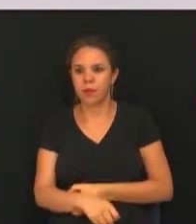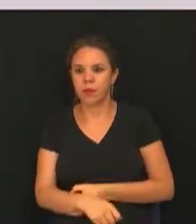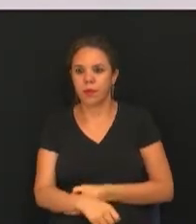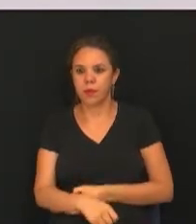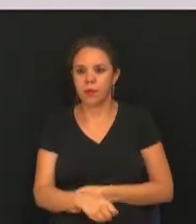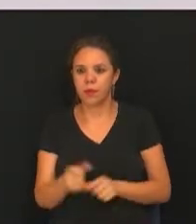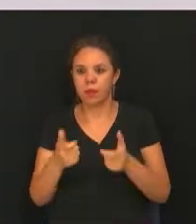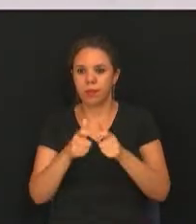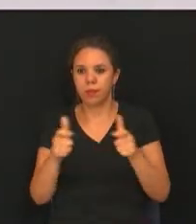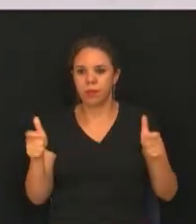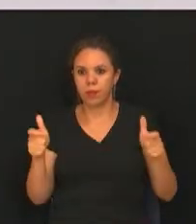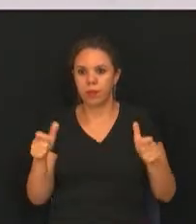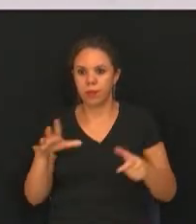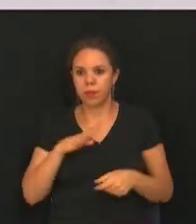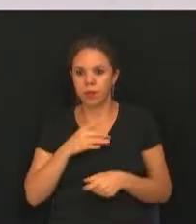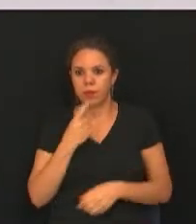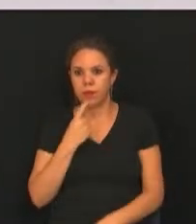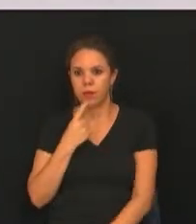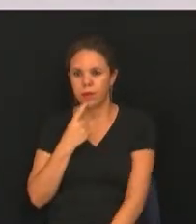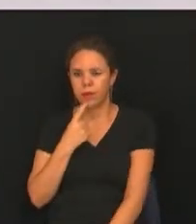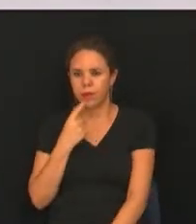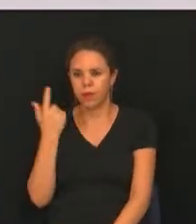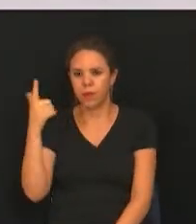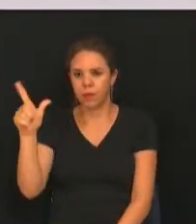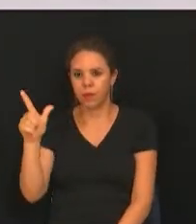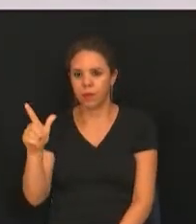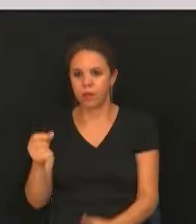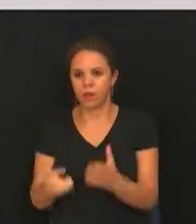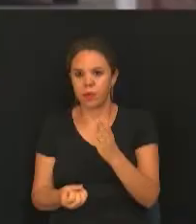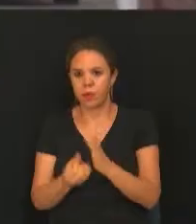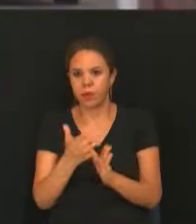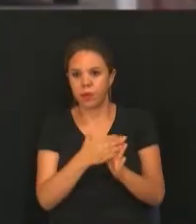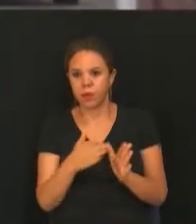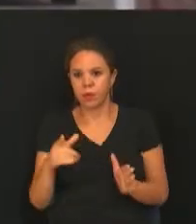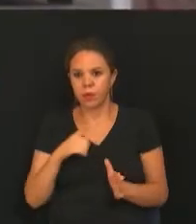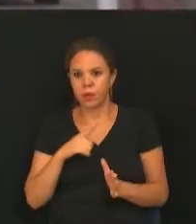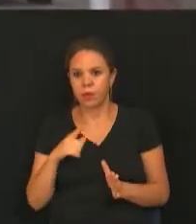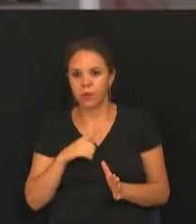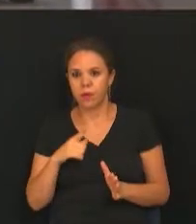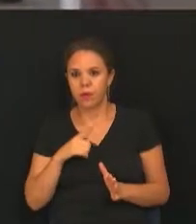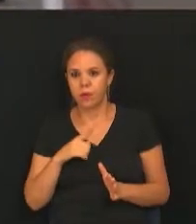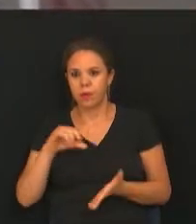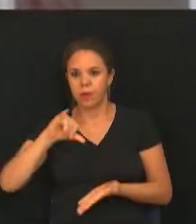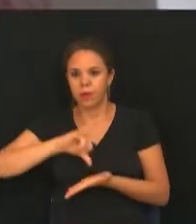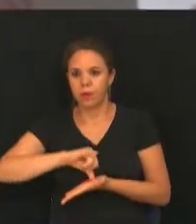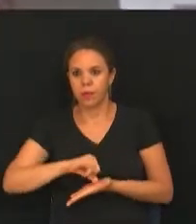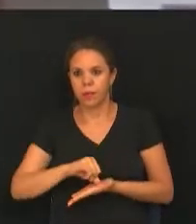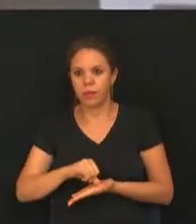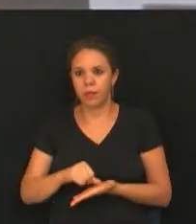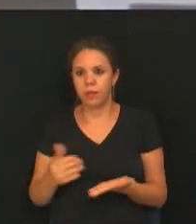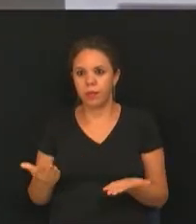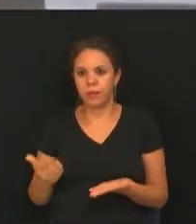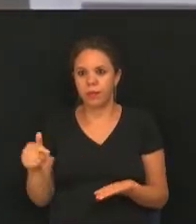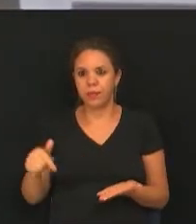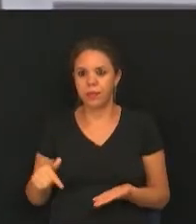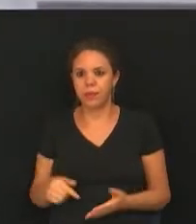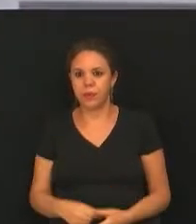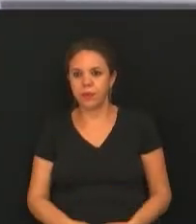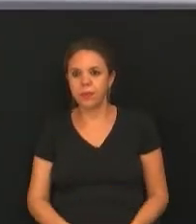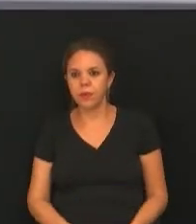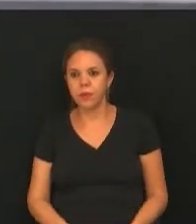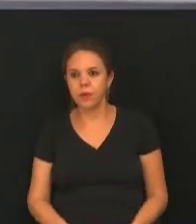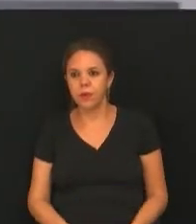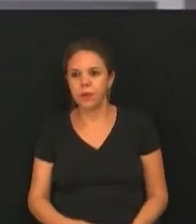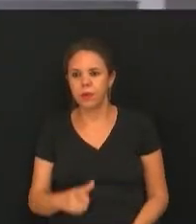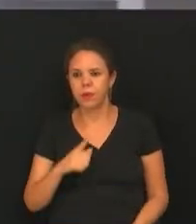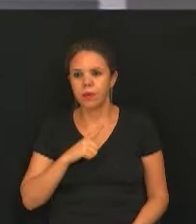expansão da cidade de Campinas, outros quartéis foram criados. Então temos quartéis aqui no centro, hoje aqui no centro, temos